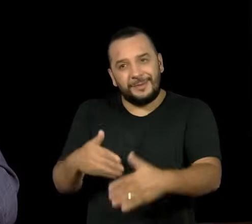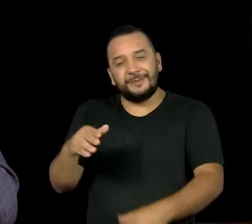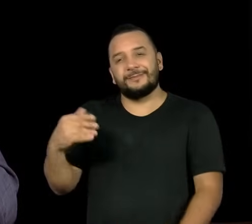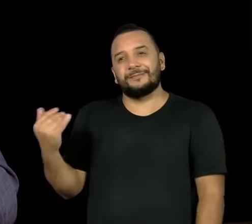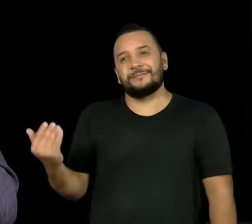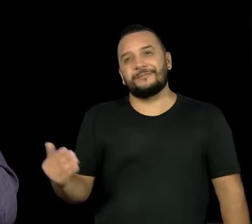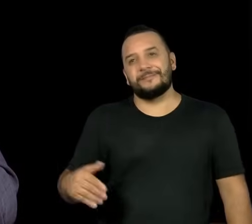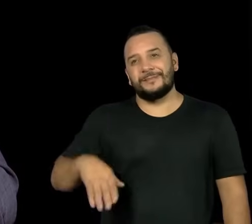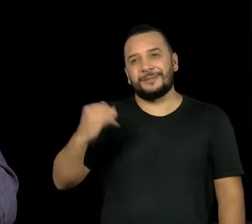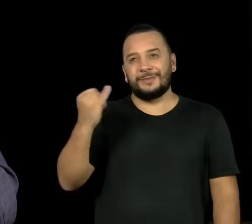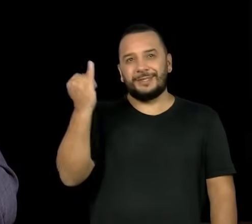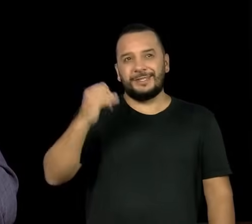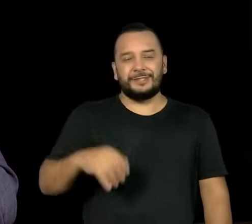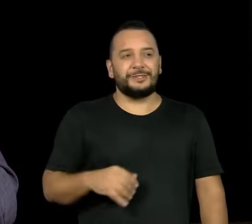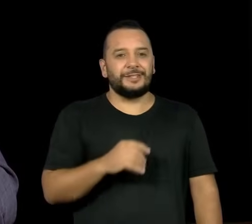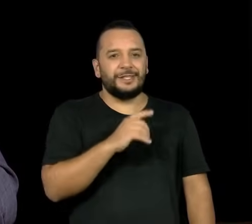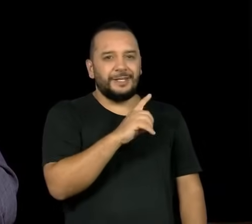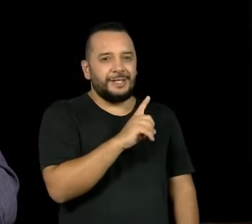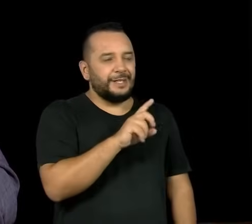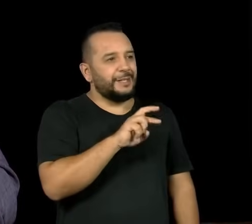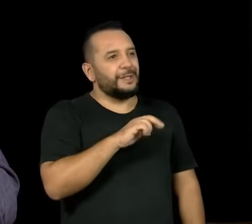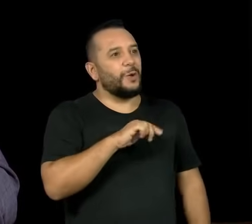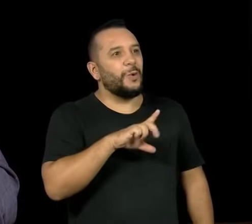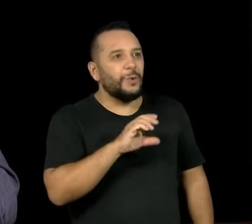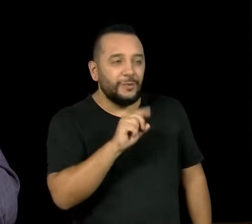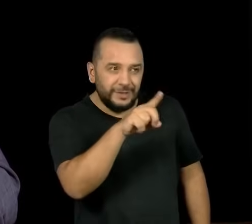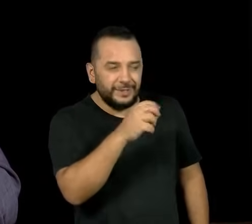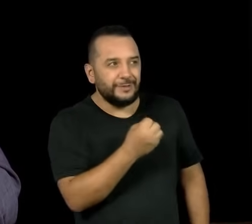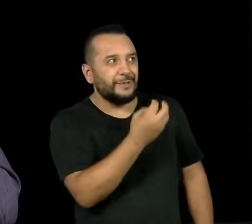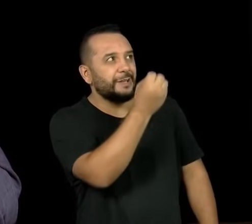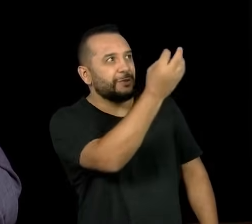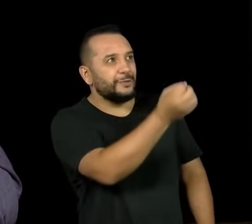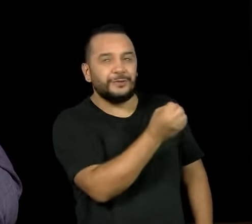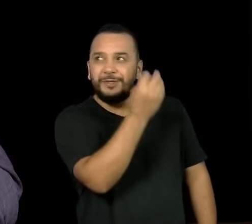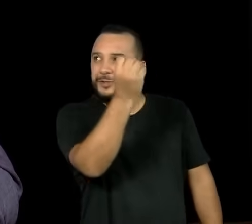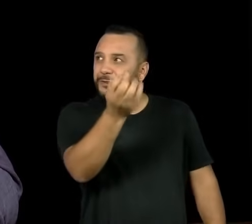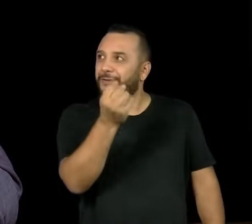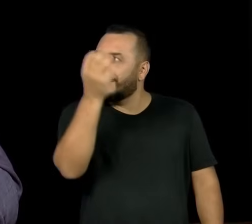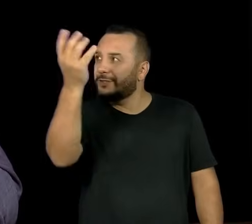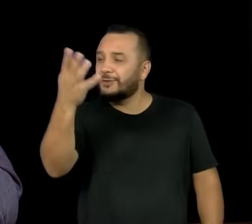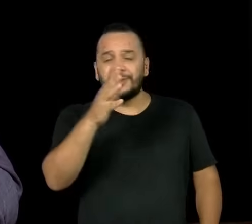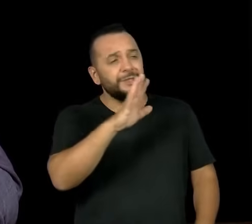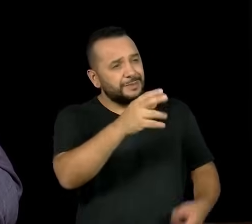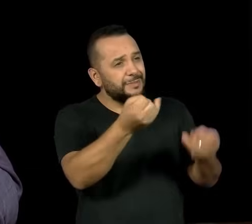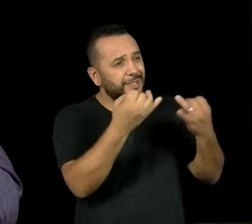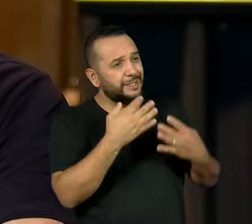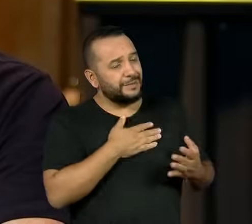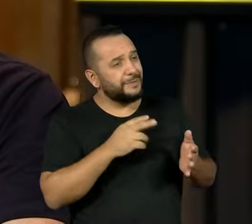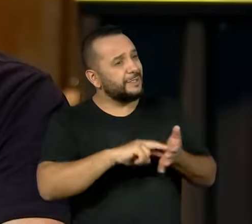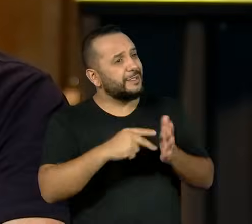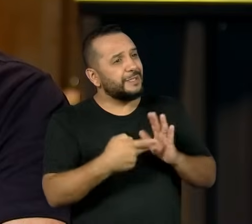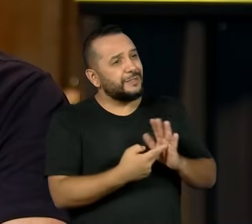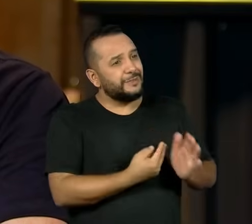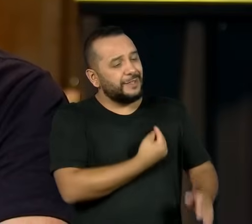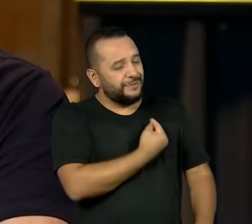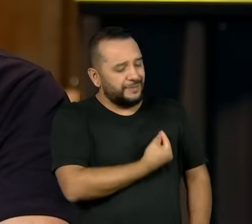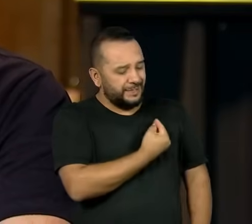O Draulio Araújo, você que já viajou tanto, você pode me responder, o que é a vida?